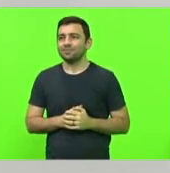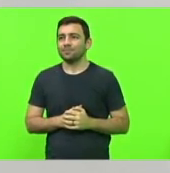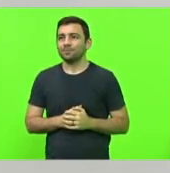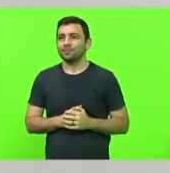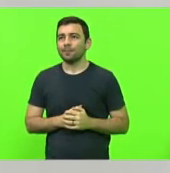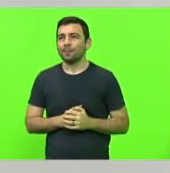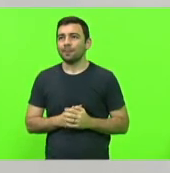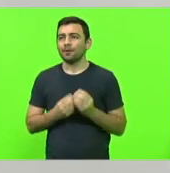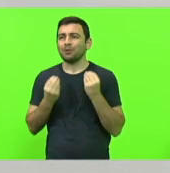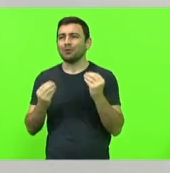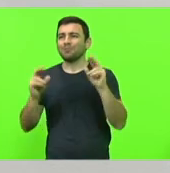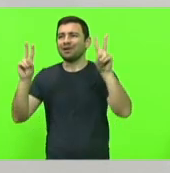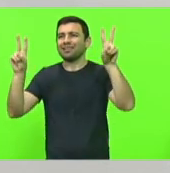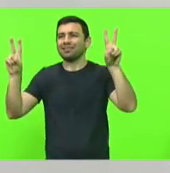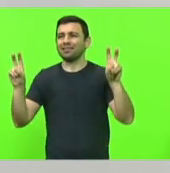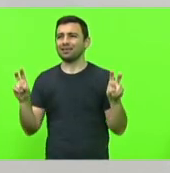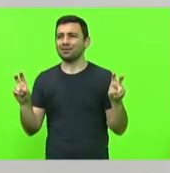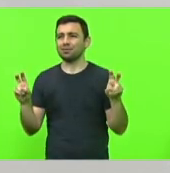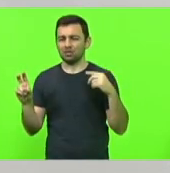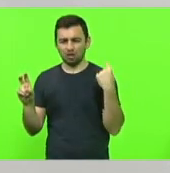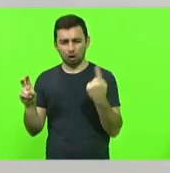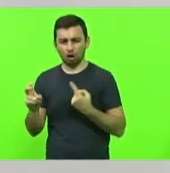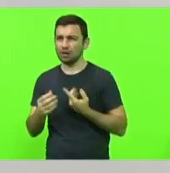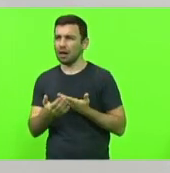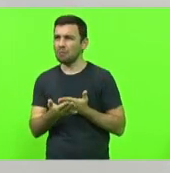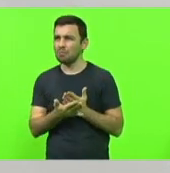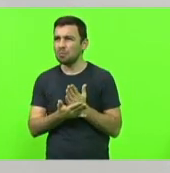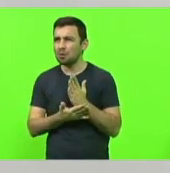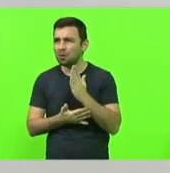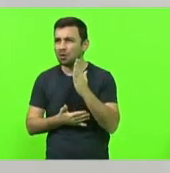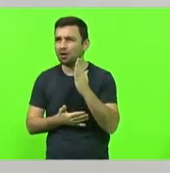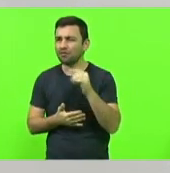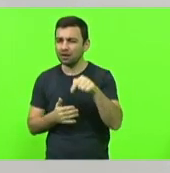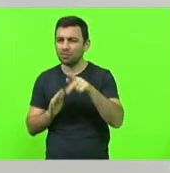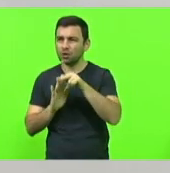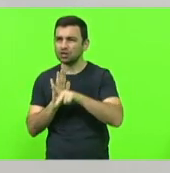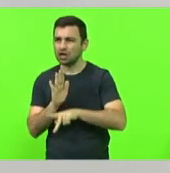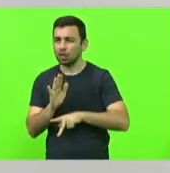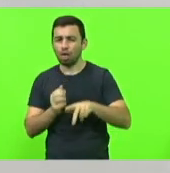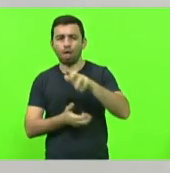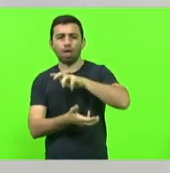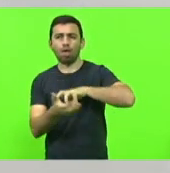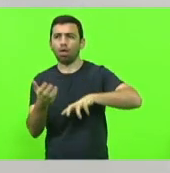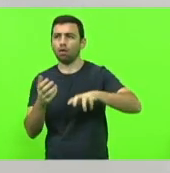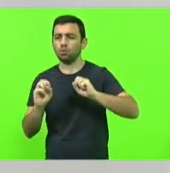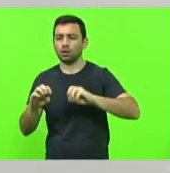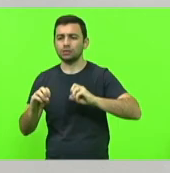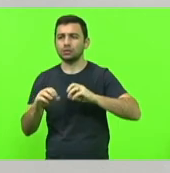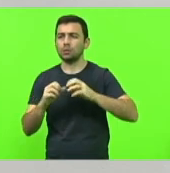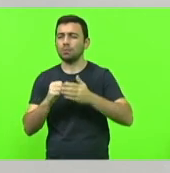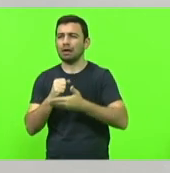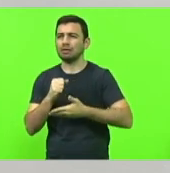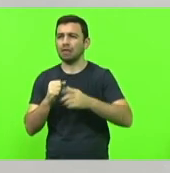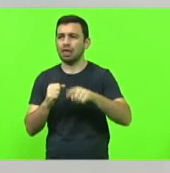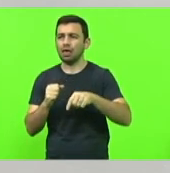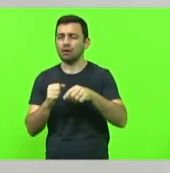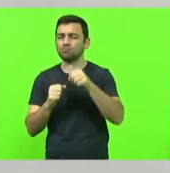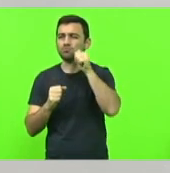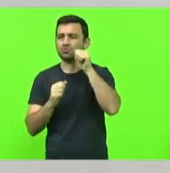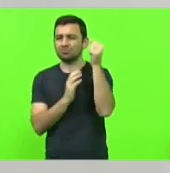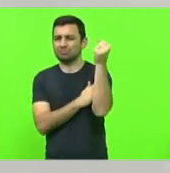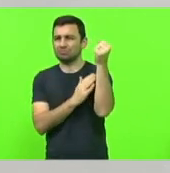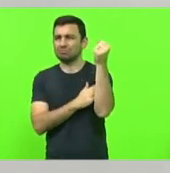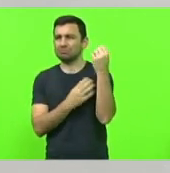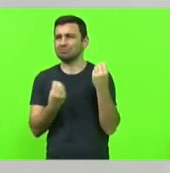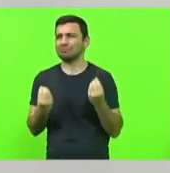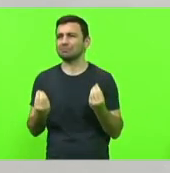esse título de que nós aprovamos um projeto revolucionário para a educação básica de cunho feminista, nada disso.